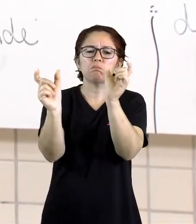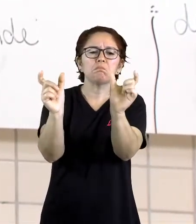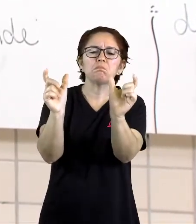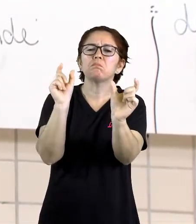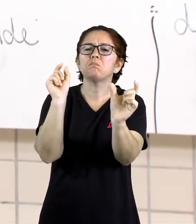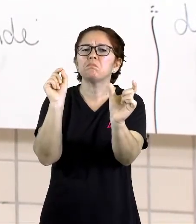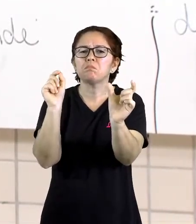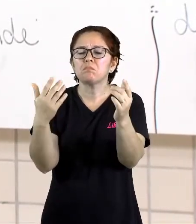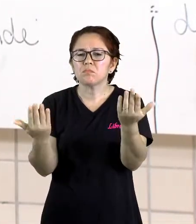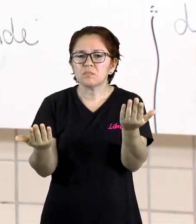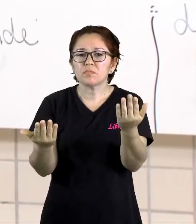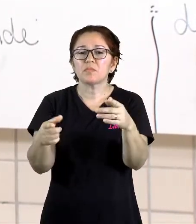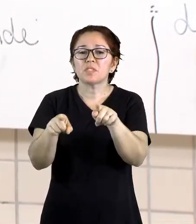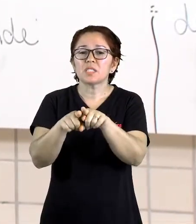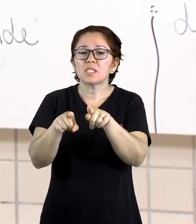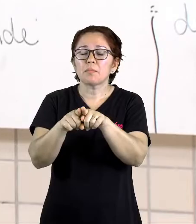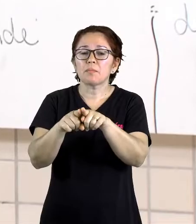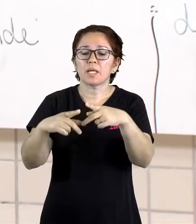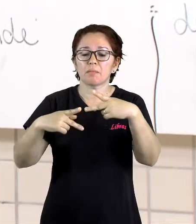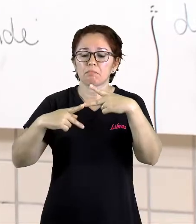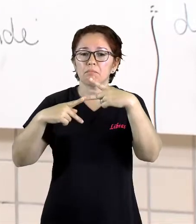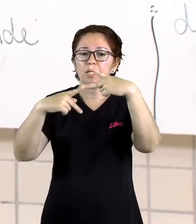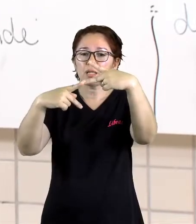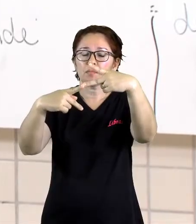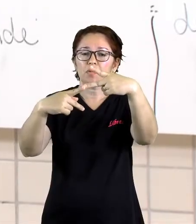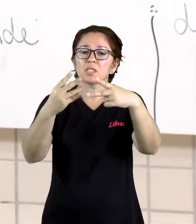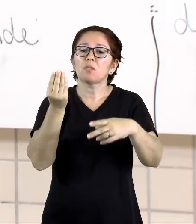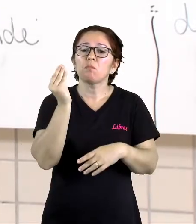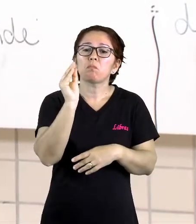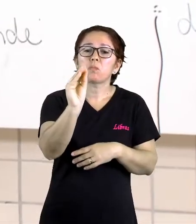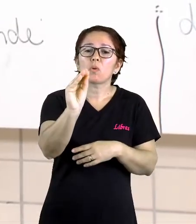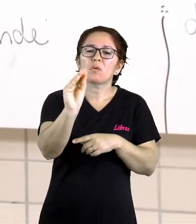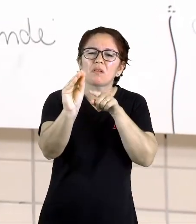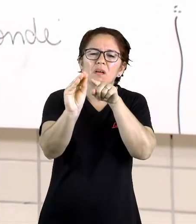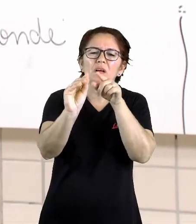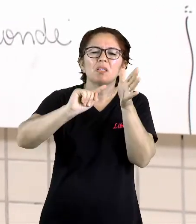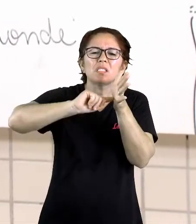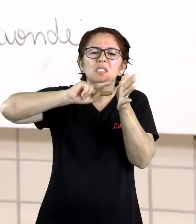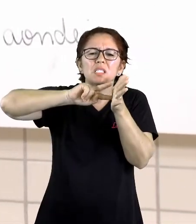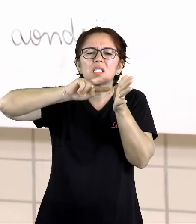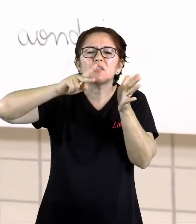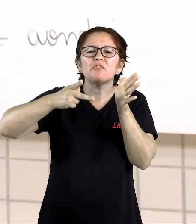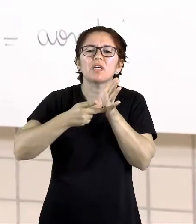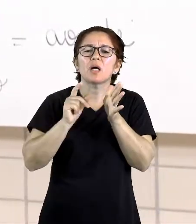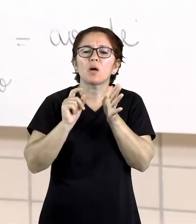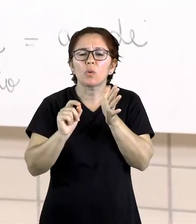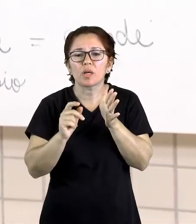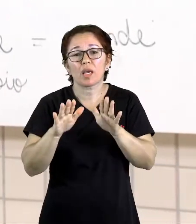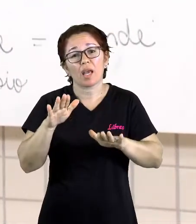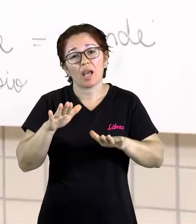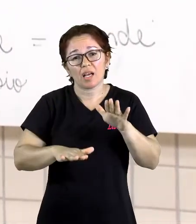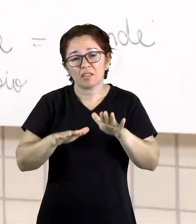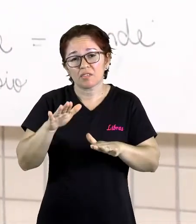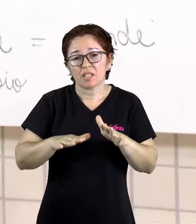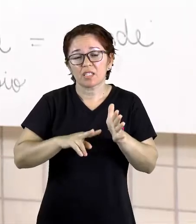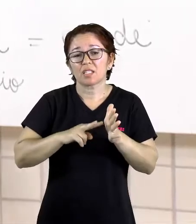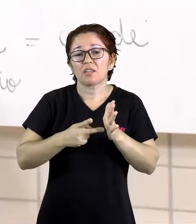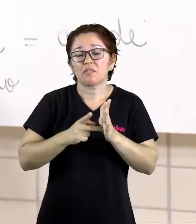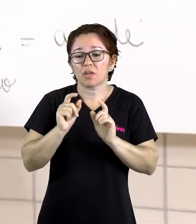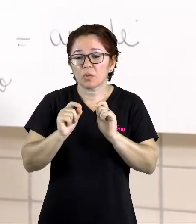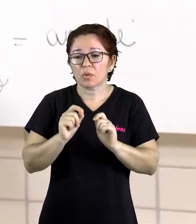como a relação de sentido, o valor semântico da preposição. A preposição, ela pode indicar posse,